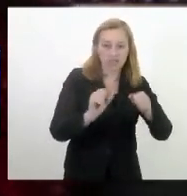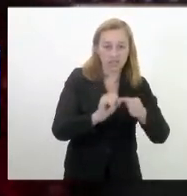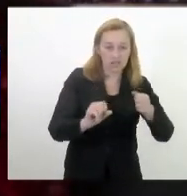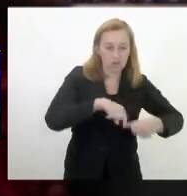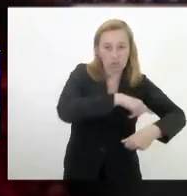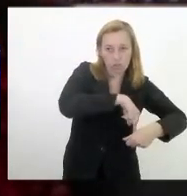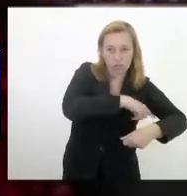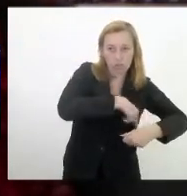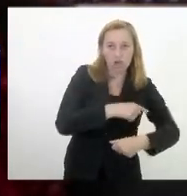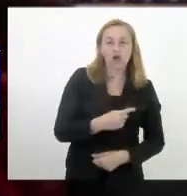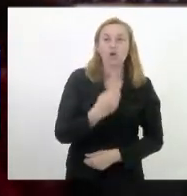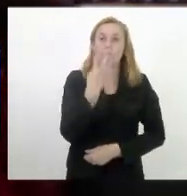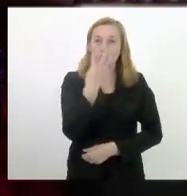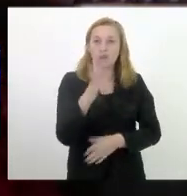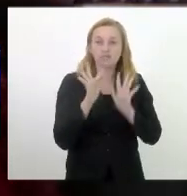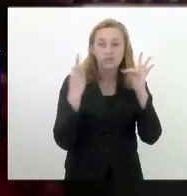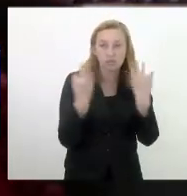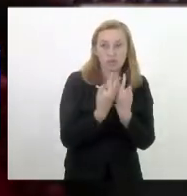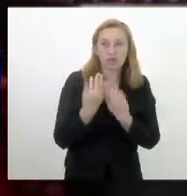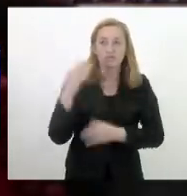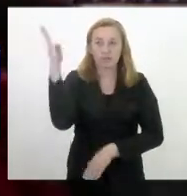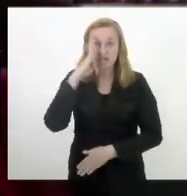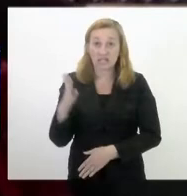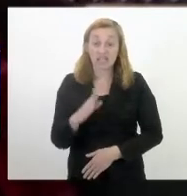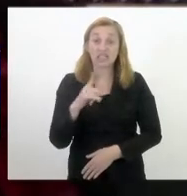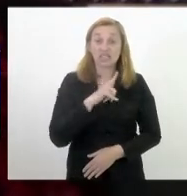uma em cada quatro famílias brasileiras havia lenha